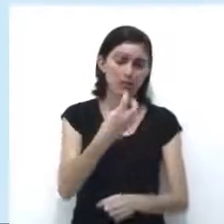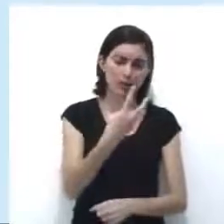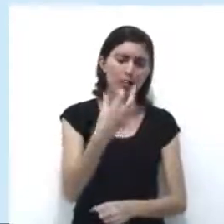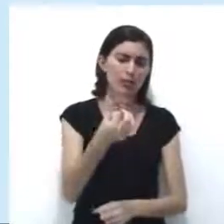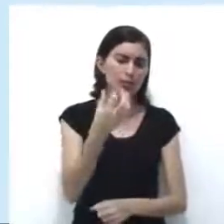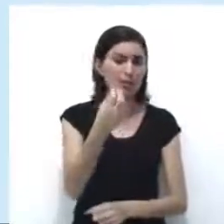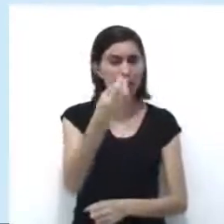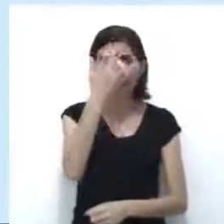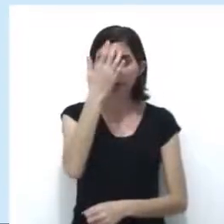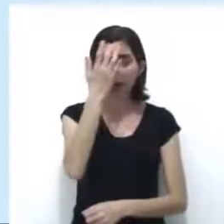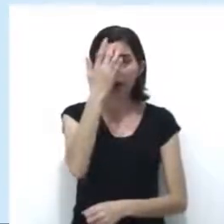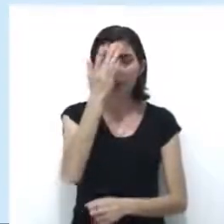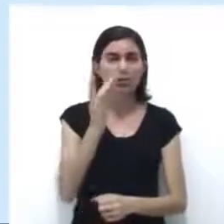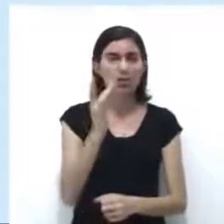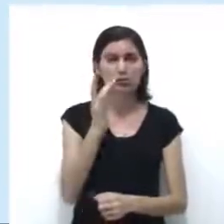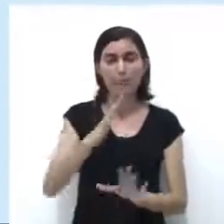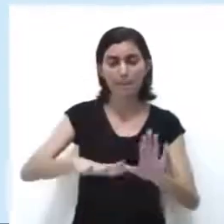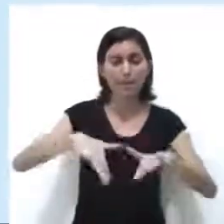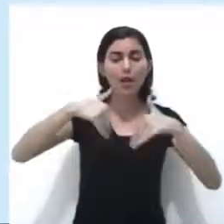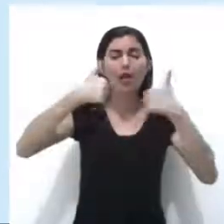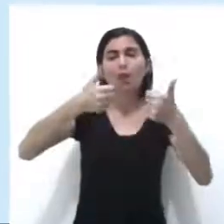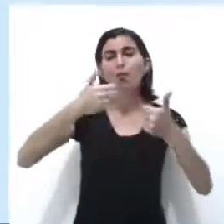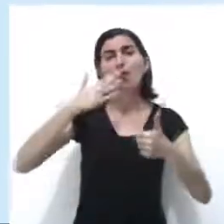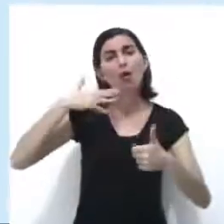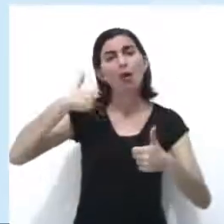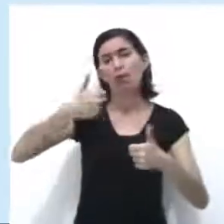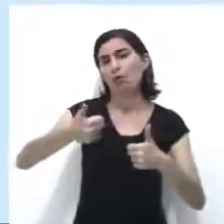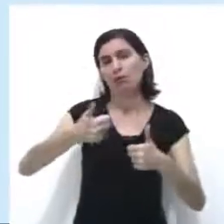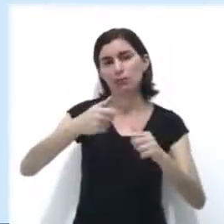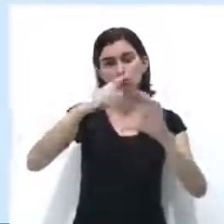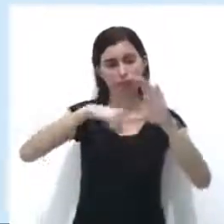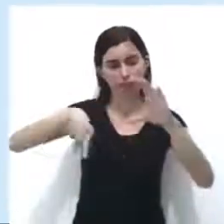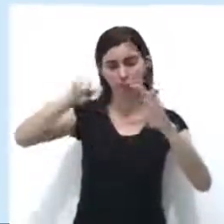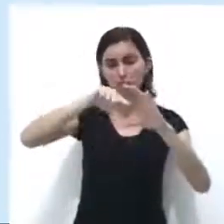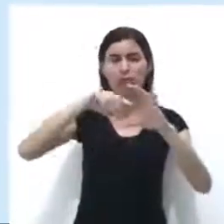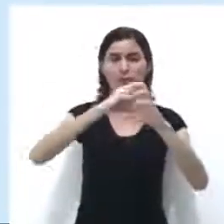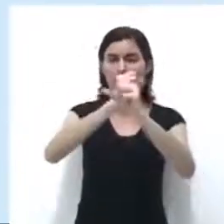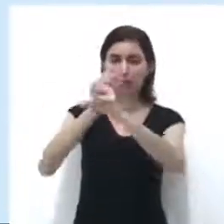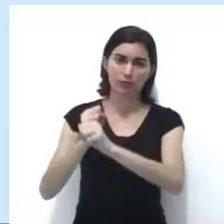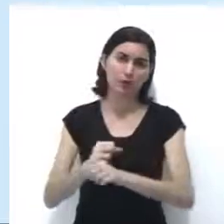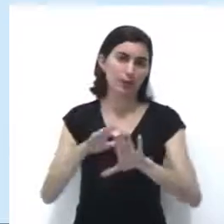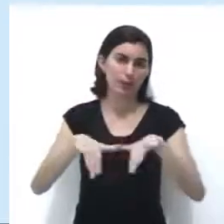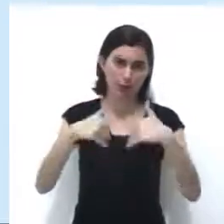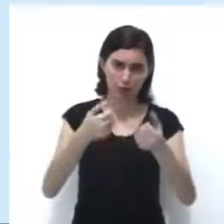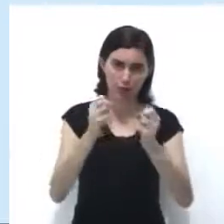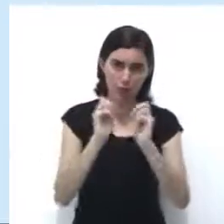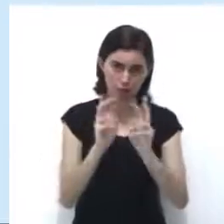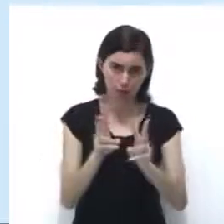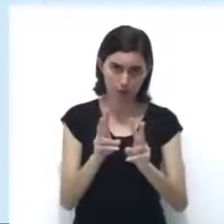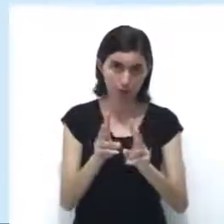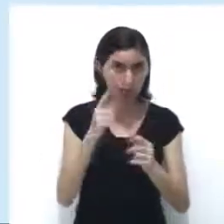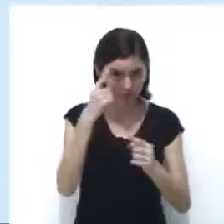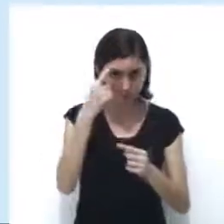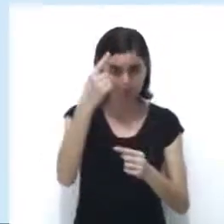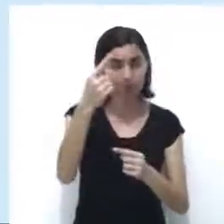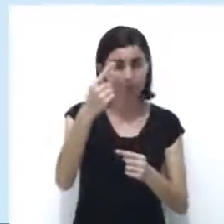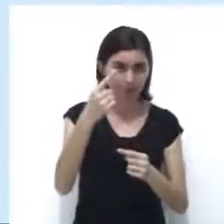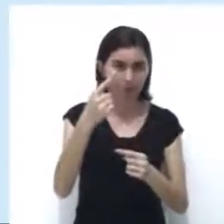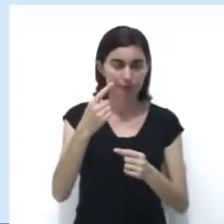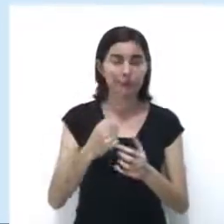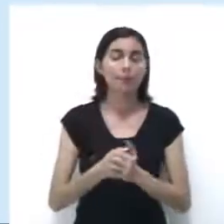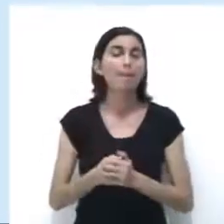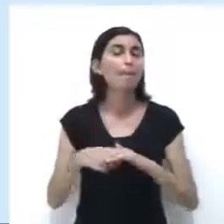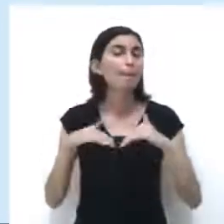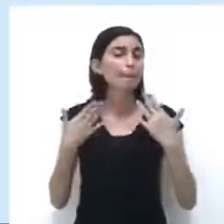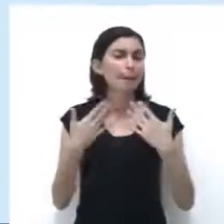E o 360 é um número melhor, mais redondinho para fazer as operações. Ok, pessoal? Sacou a ideia